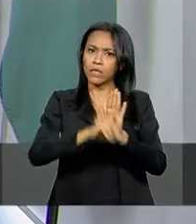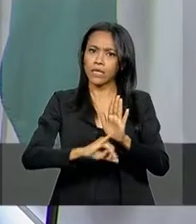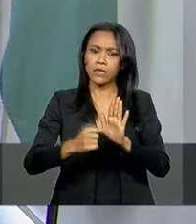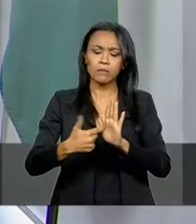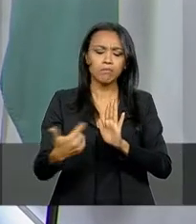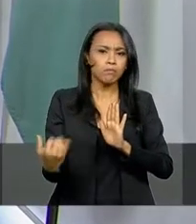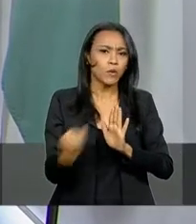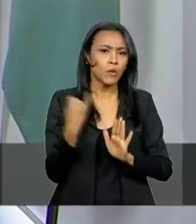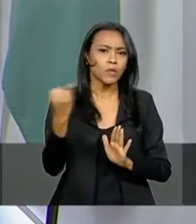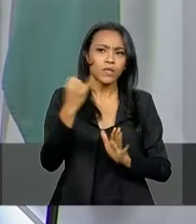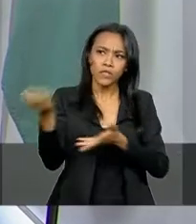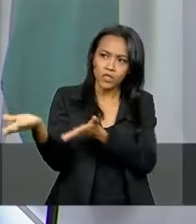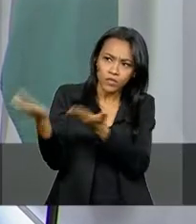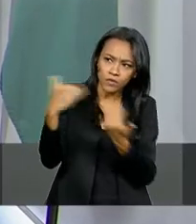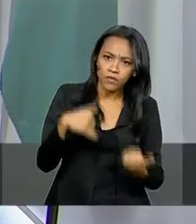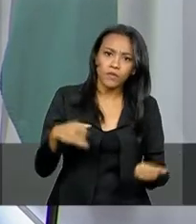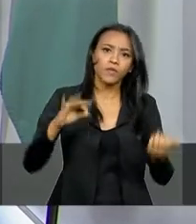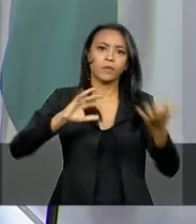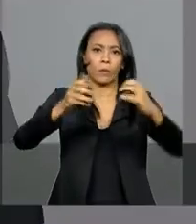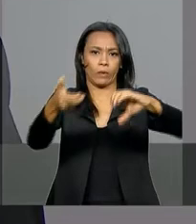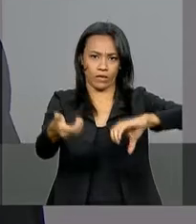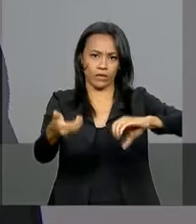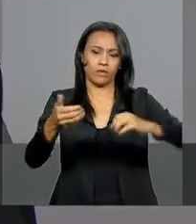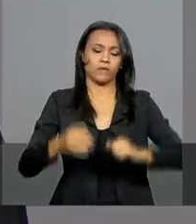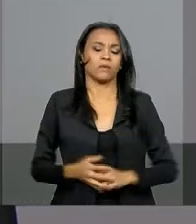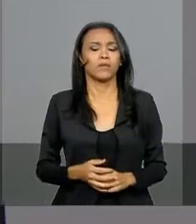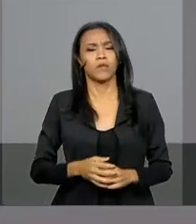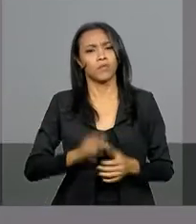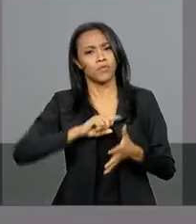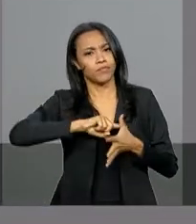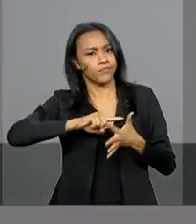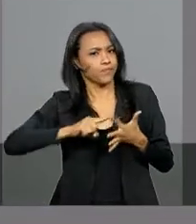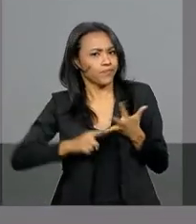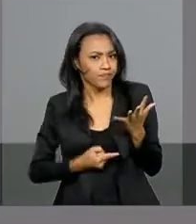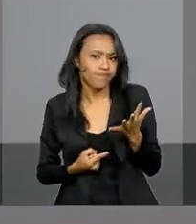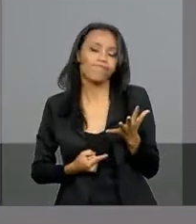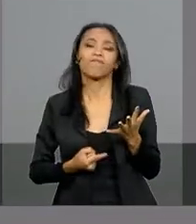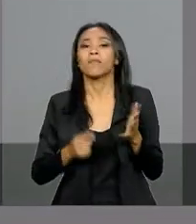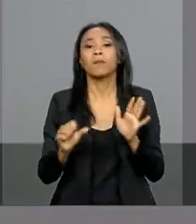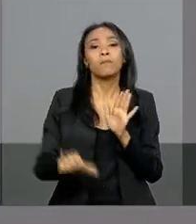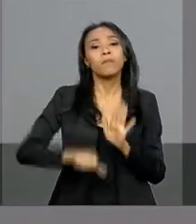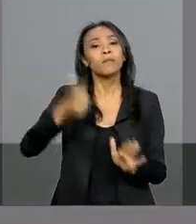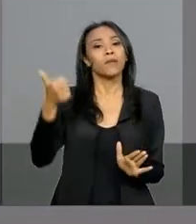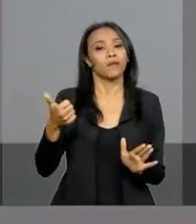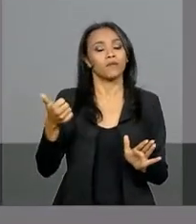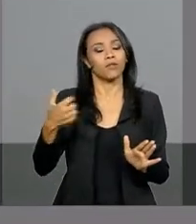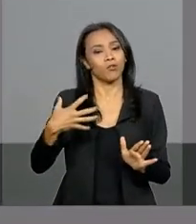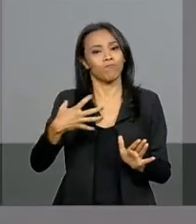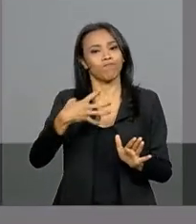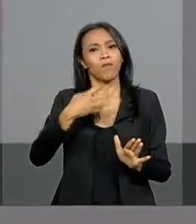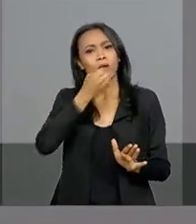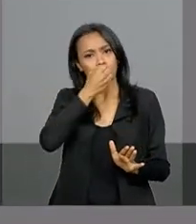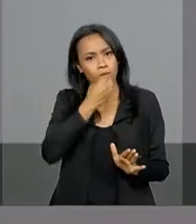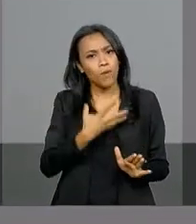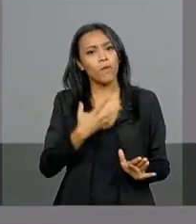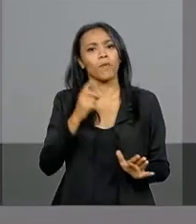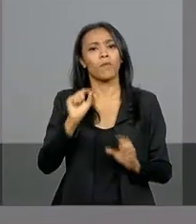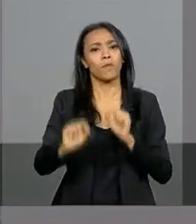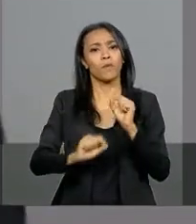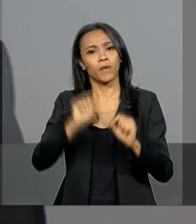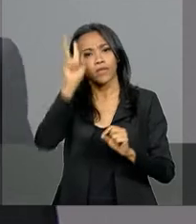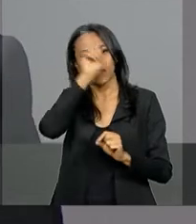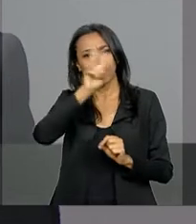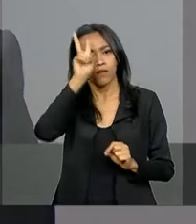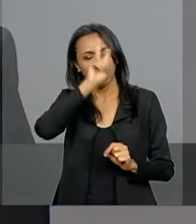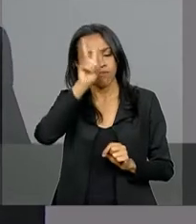do congresso nacional por vários motivos o primeiro deles é bom ser recordado é que